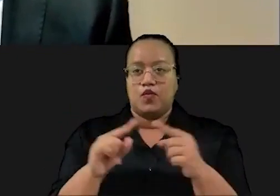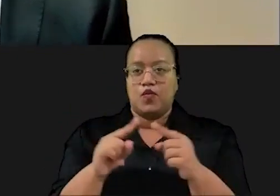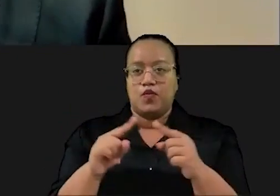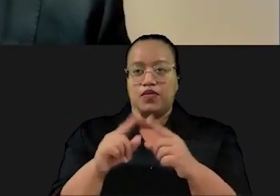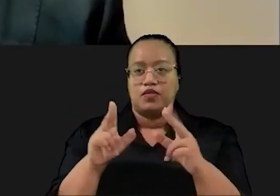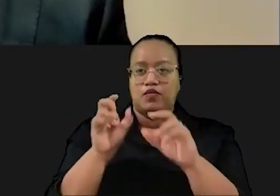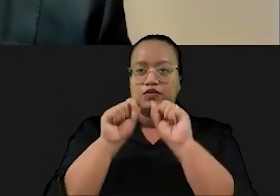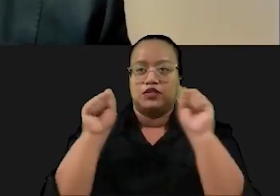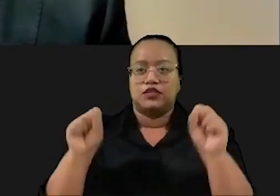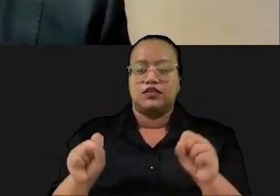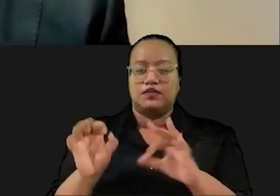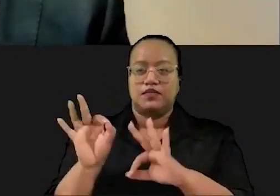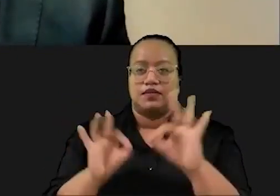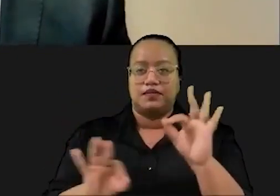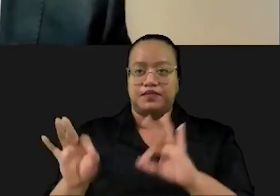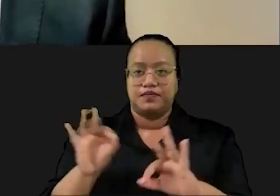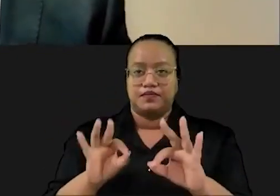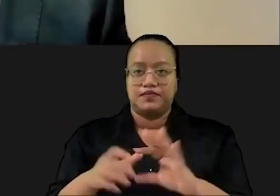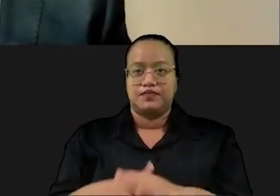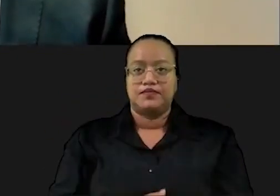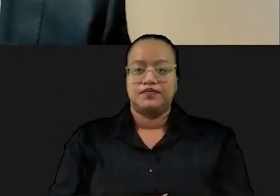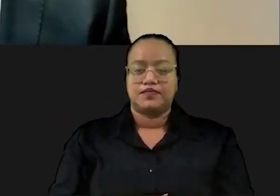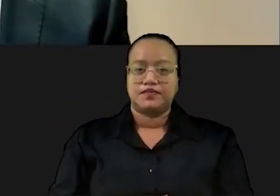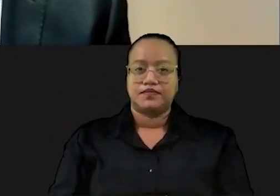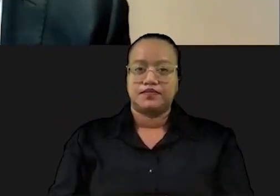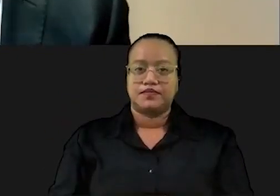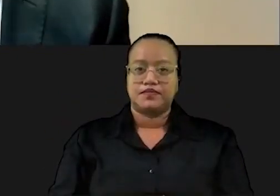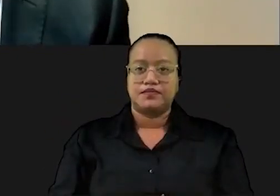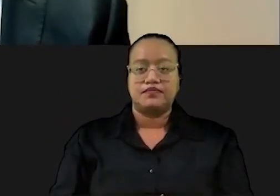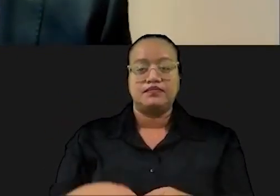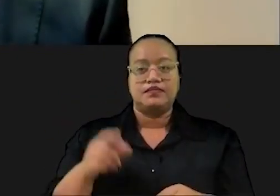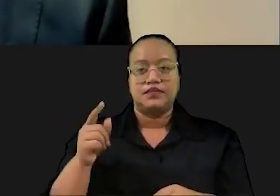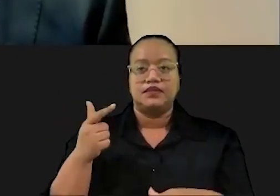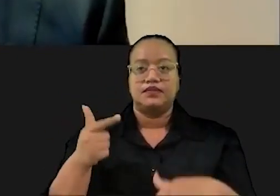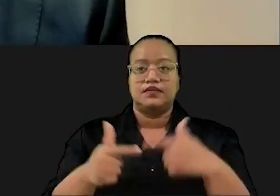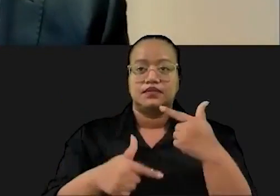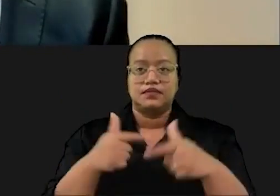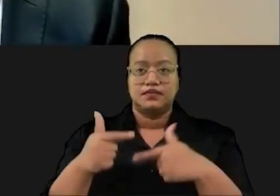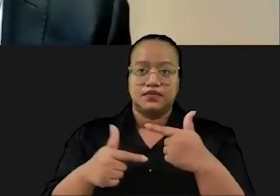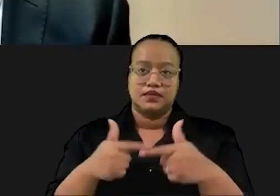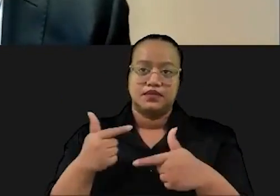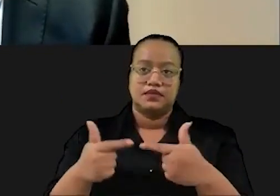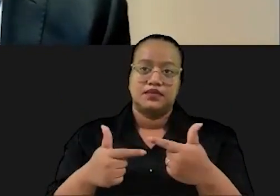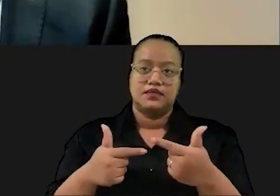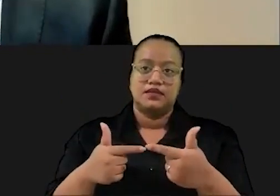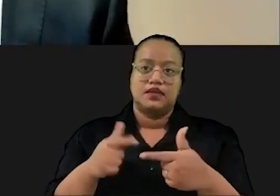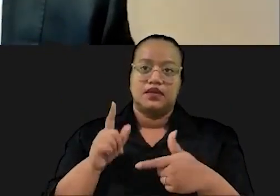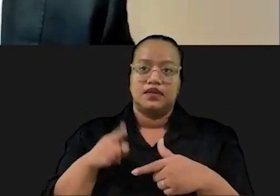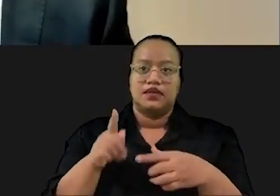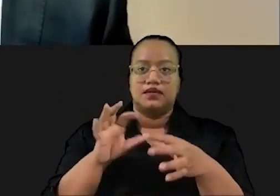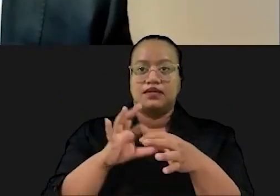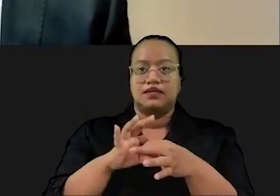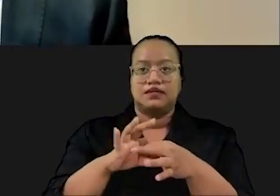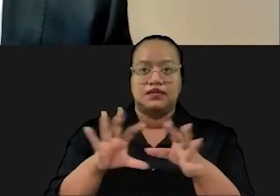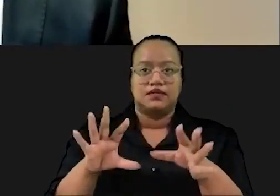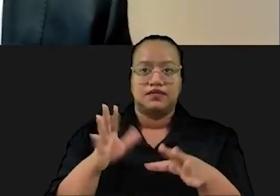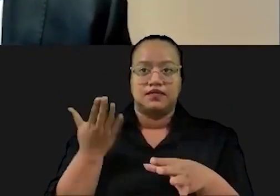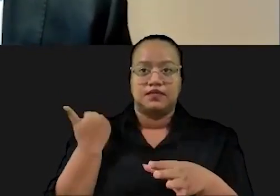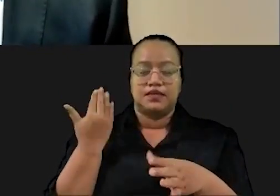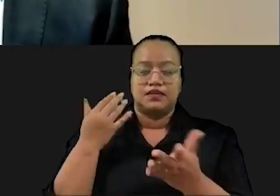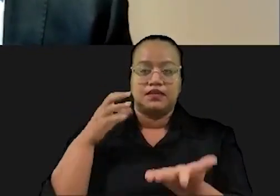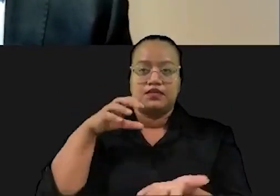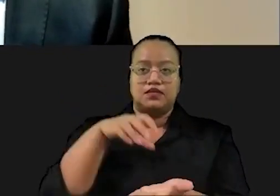O procedimento de trabalho era um procedimento livre e difuso, como era nas varas físicas. Então, para